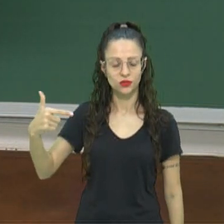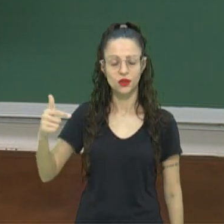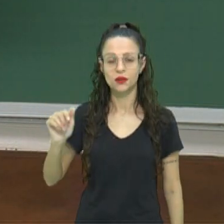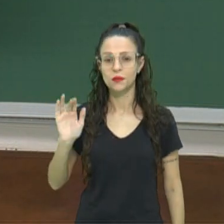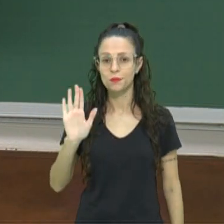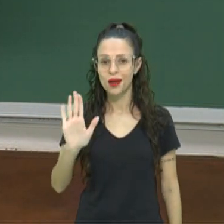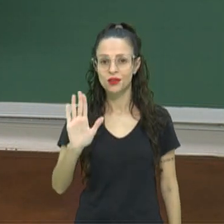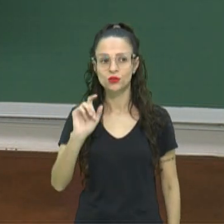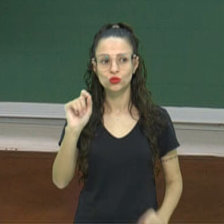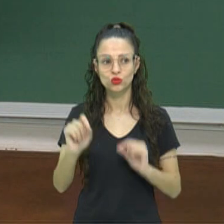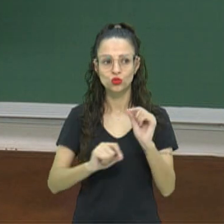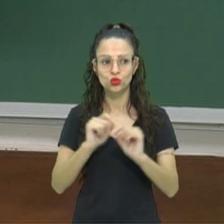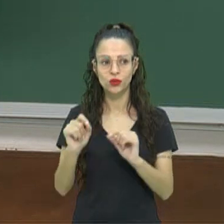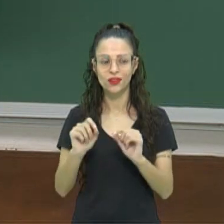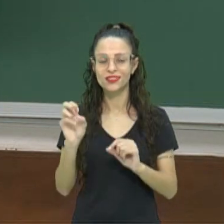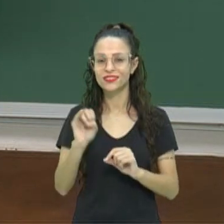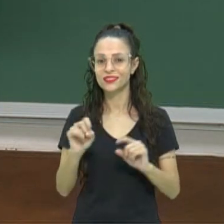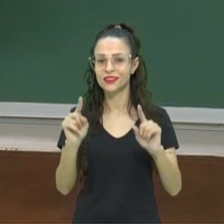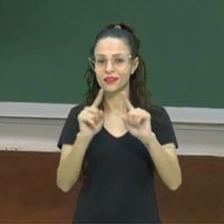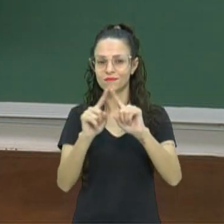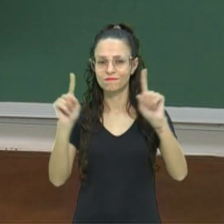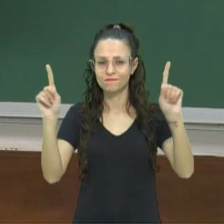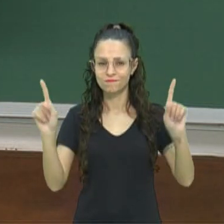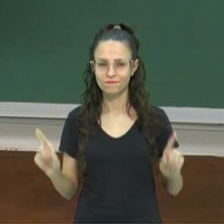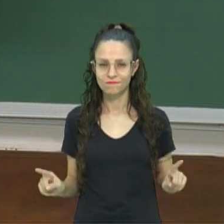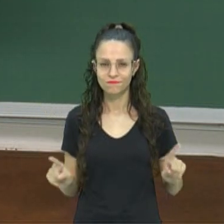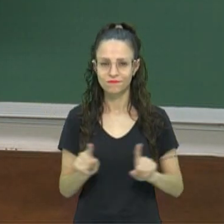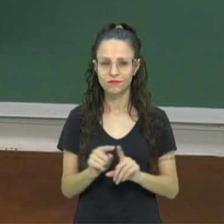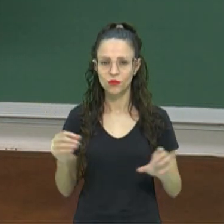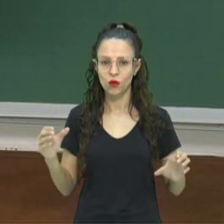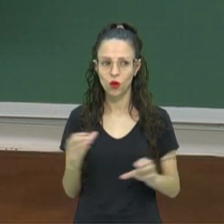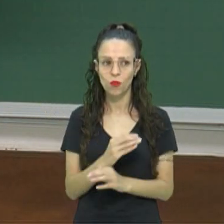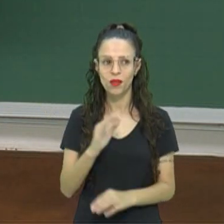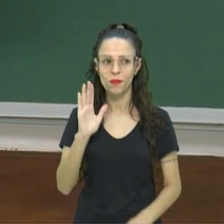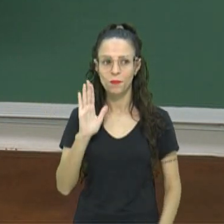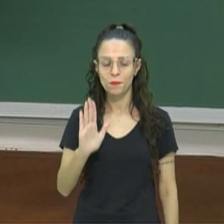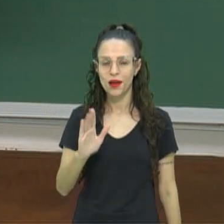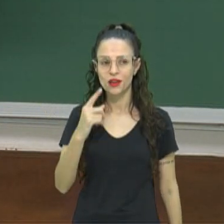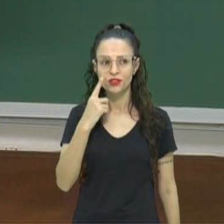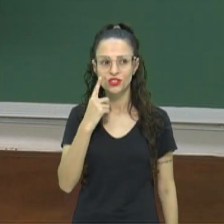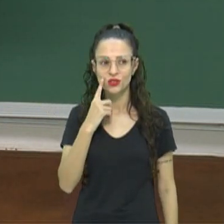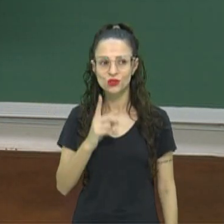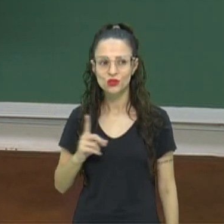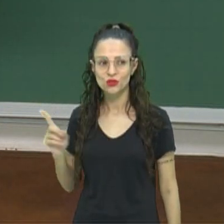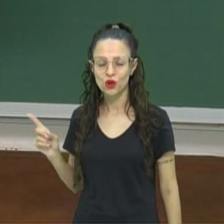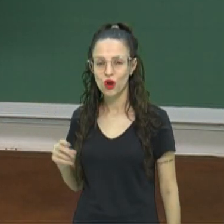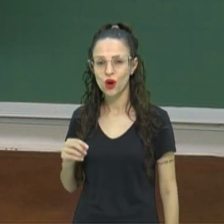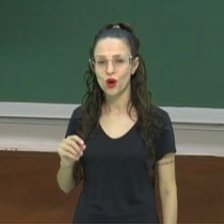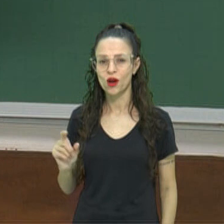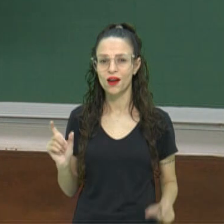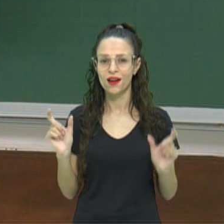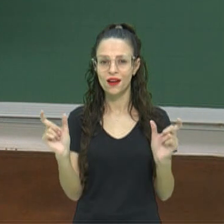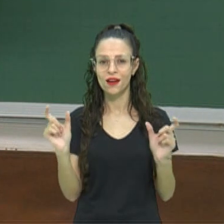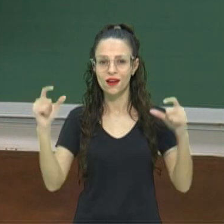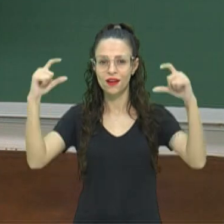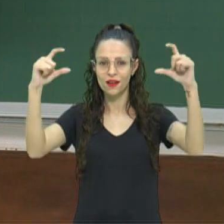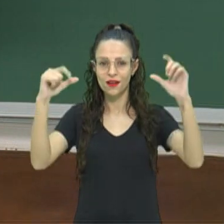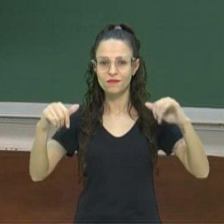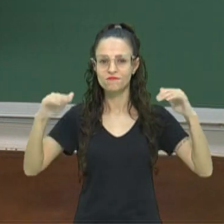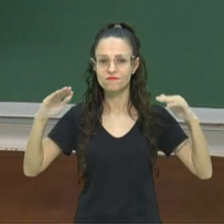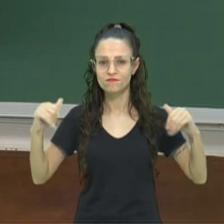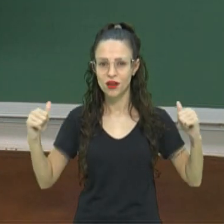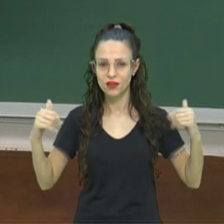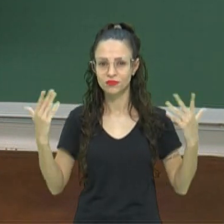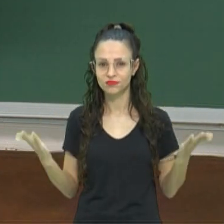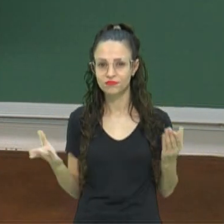que isso seria se fosse o retângulo inteiro fechado, ó. Mas eu tenho esses cantos aqui, ó, que foram retirados. E